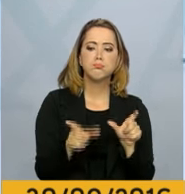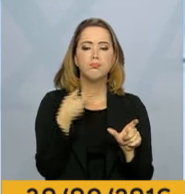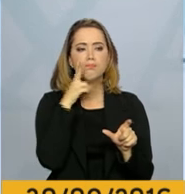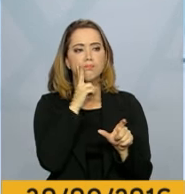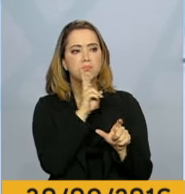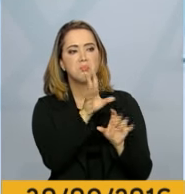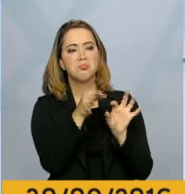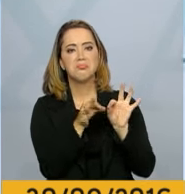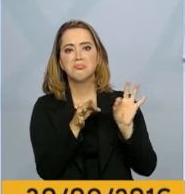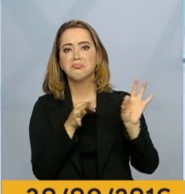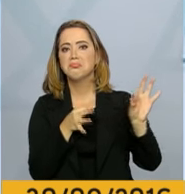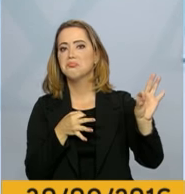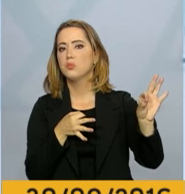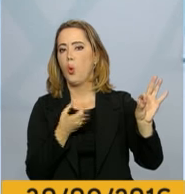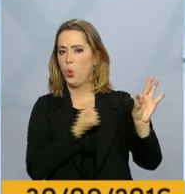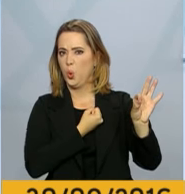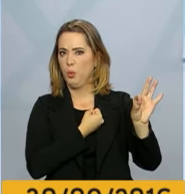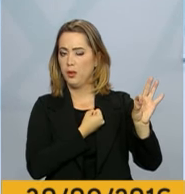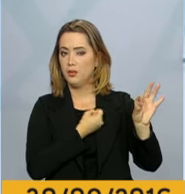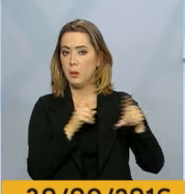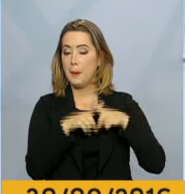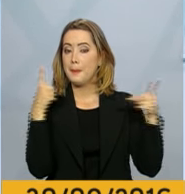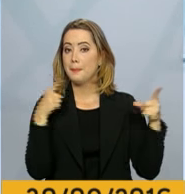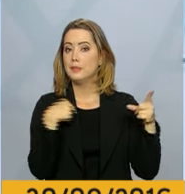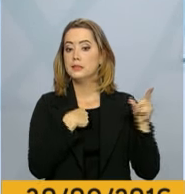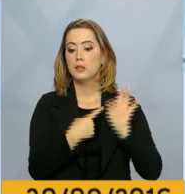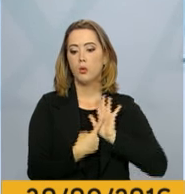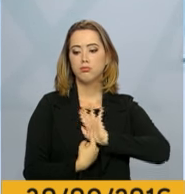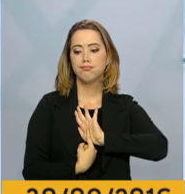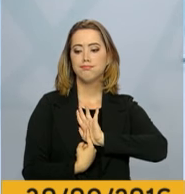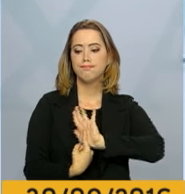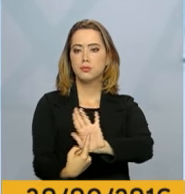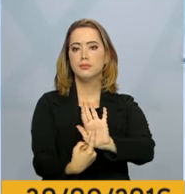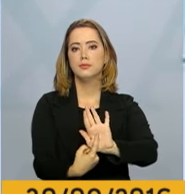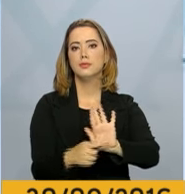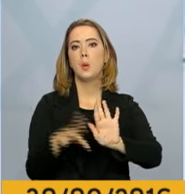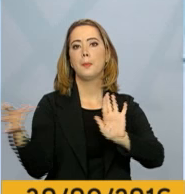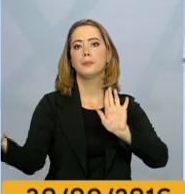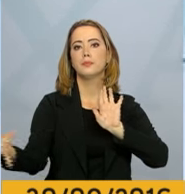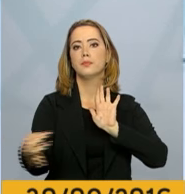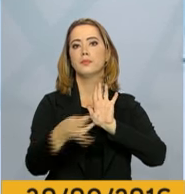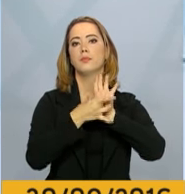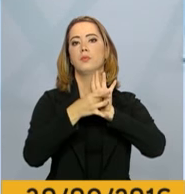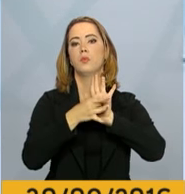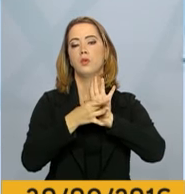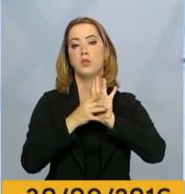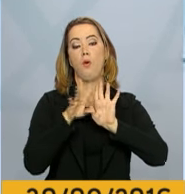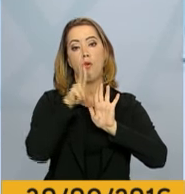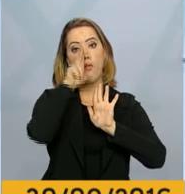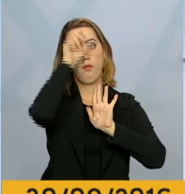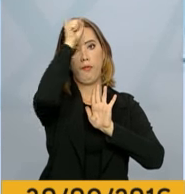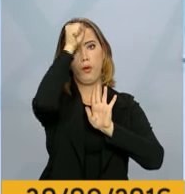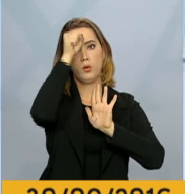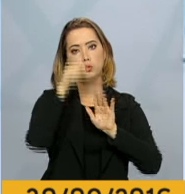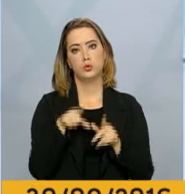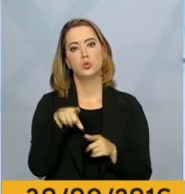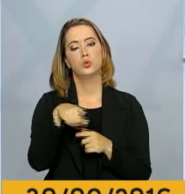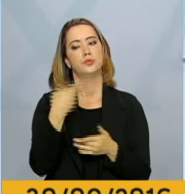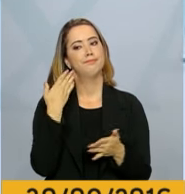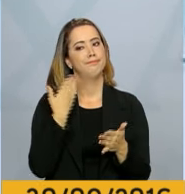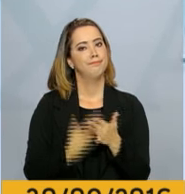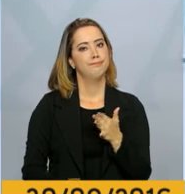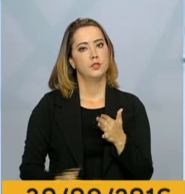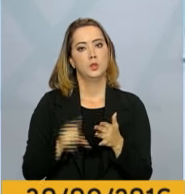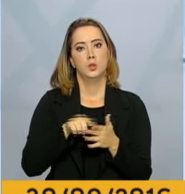até frias. Mas elas têm uma dimensão de realidade que é muito forte. O descuido com